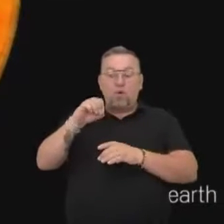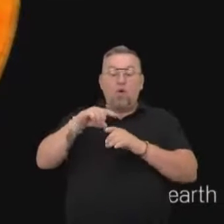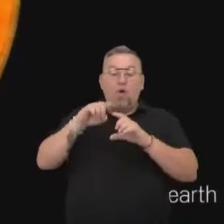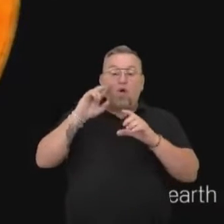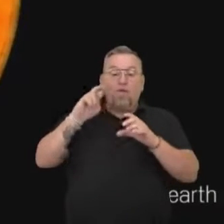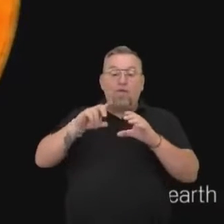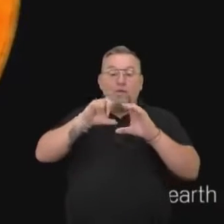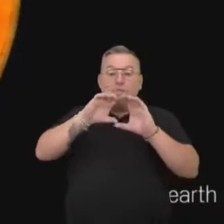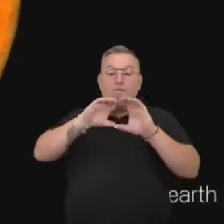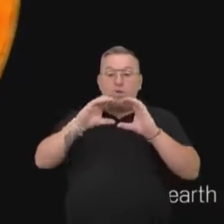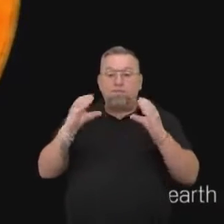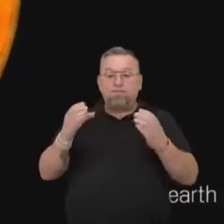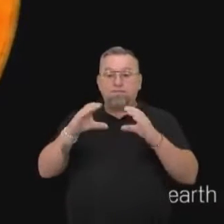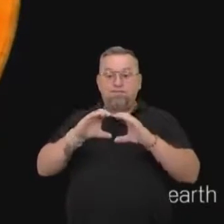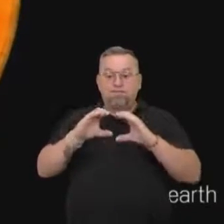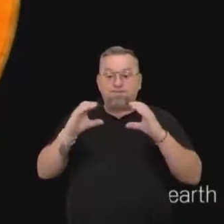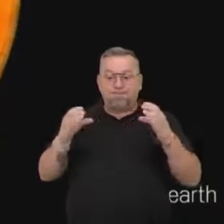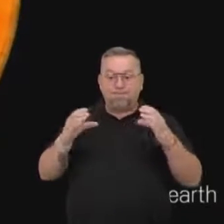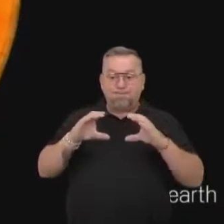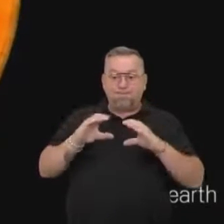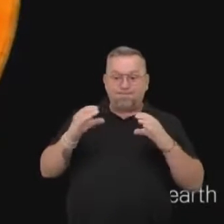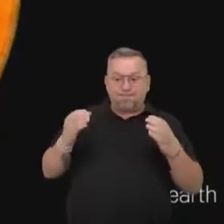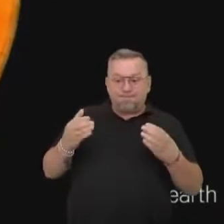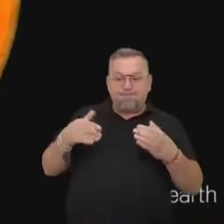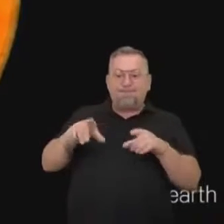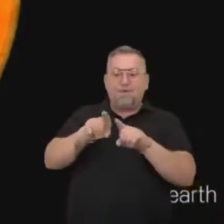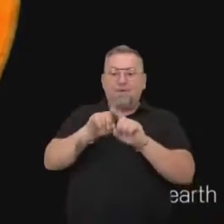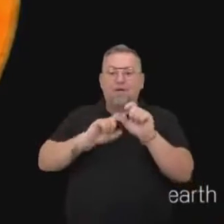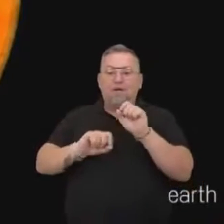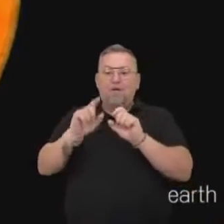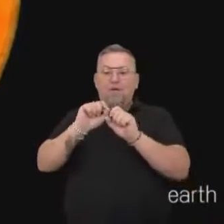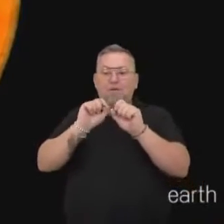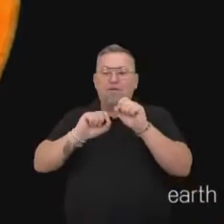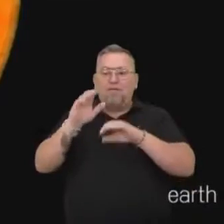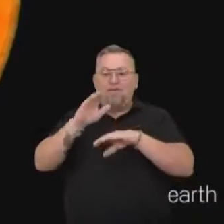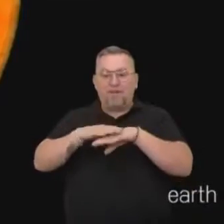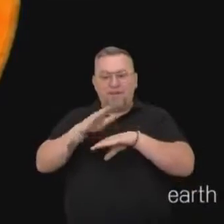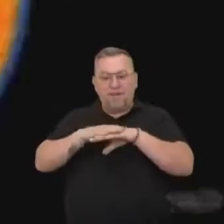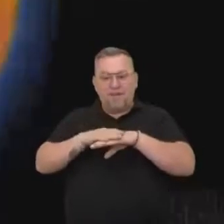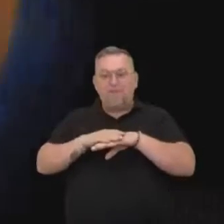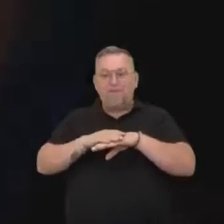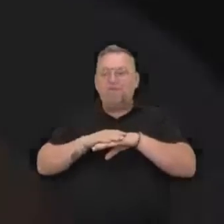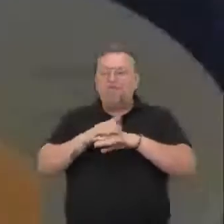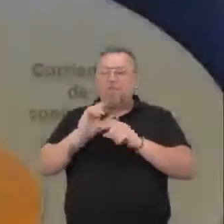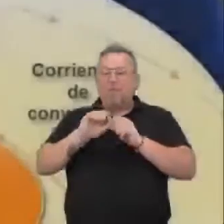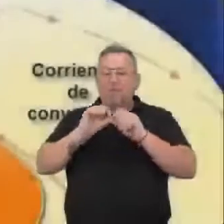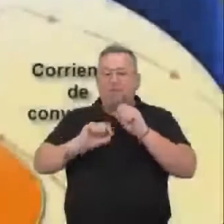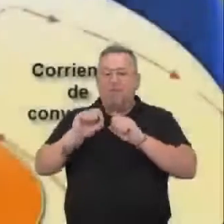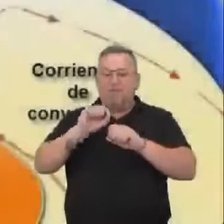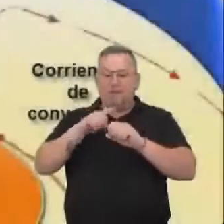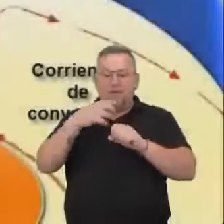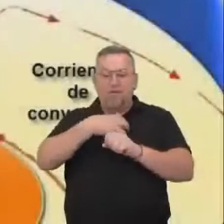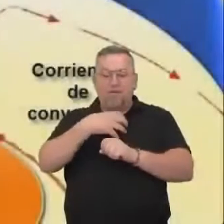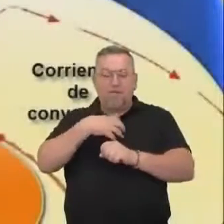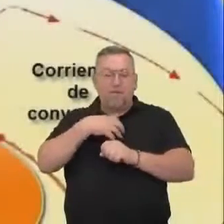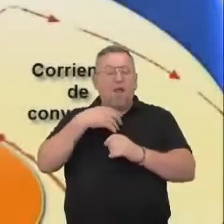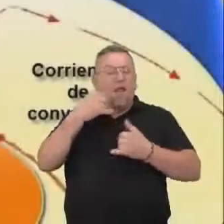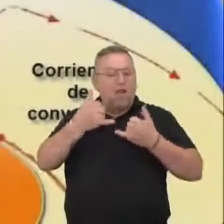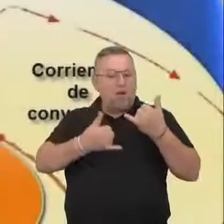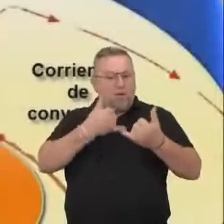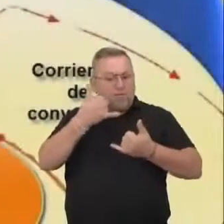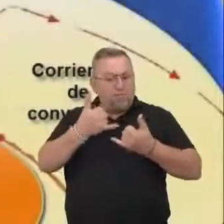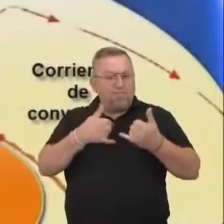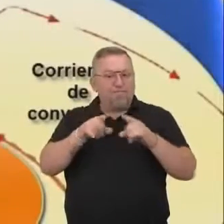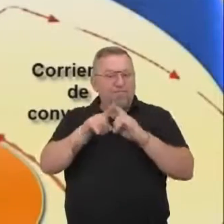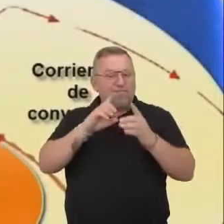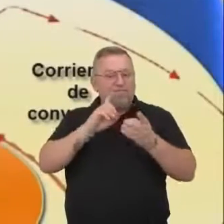manto externo, né, o Joel vai até apresentar aí, né, como é que se faz, né, Joel? A gente vai fazer uma forma aí lúdica, né, e didática